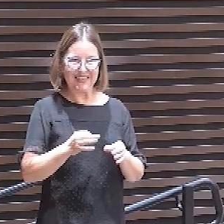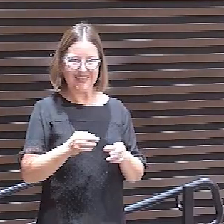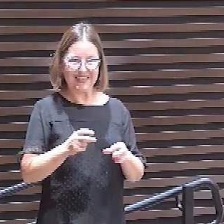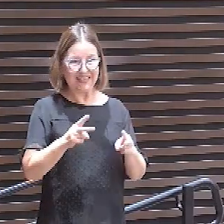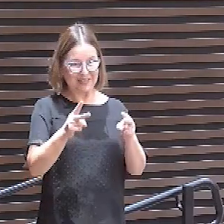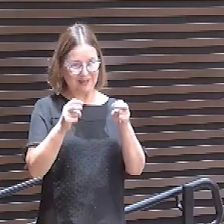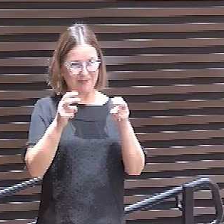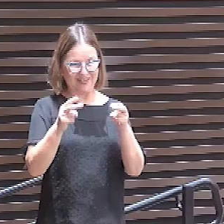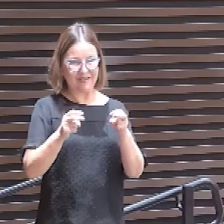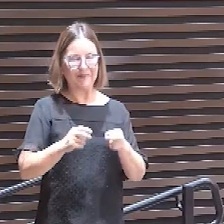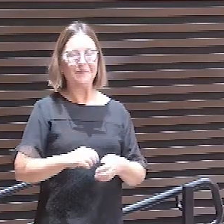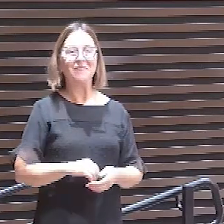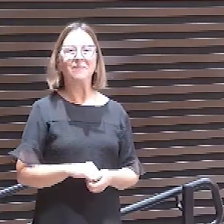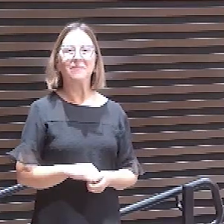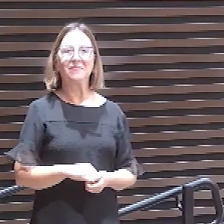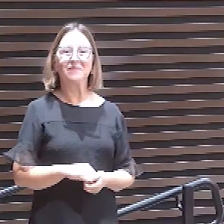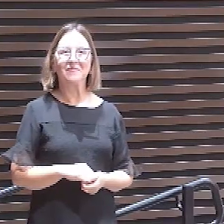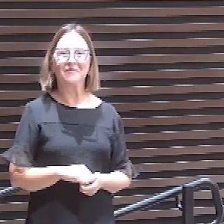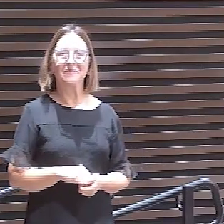observeis.